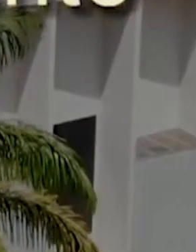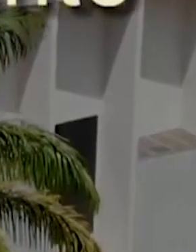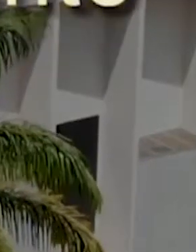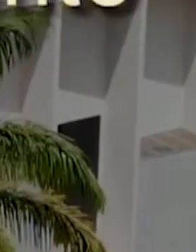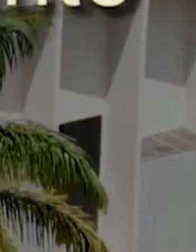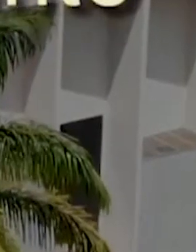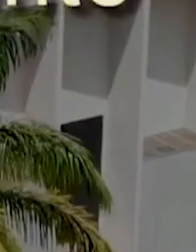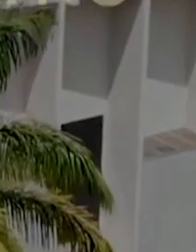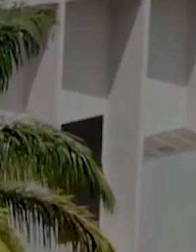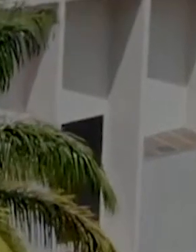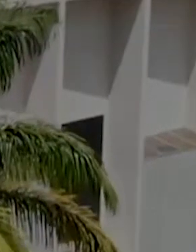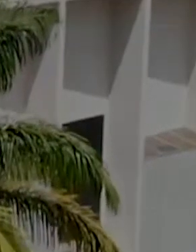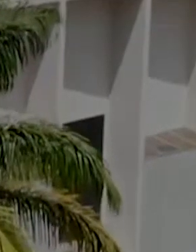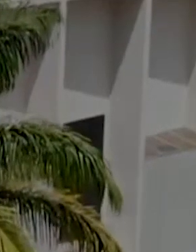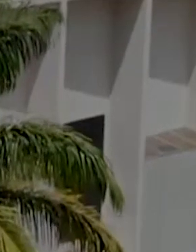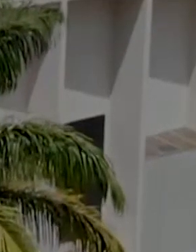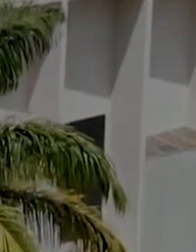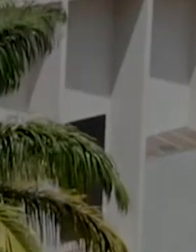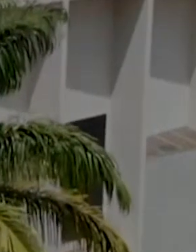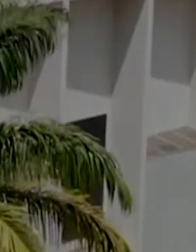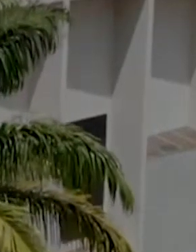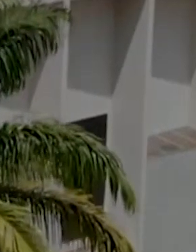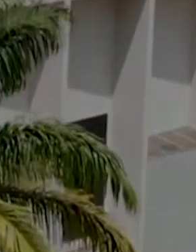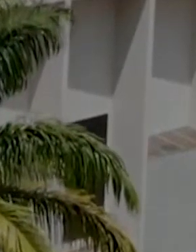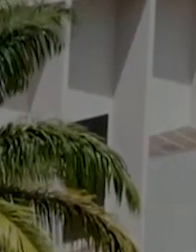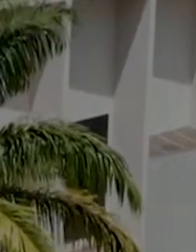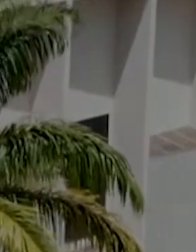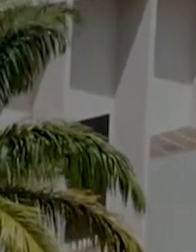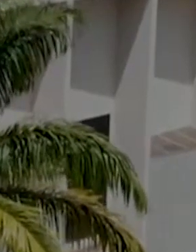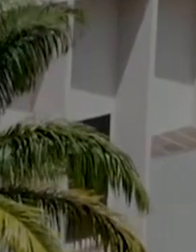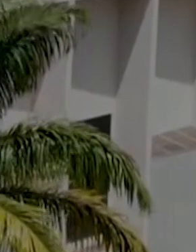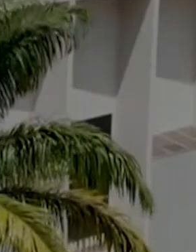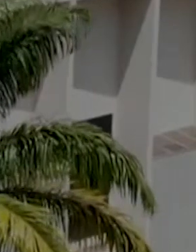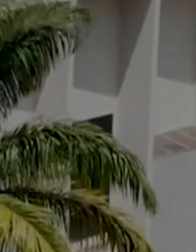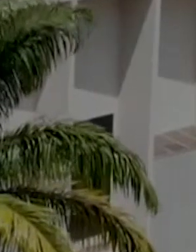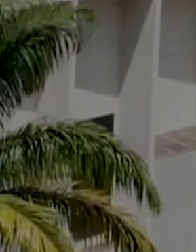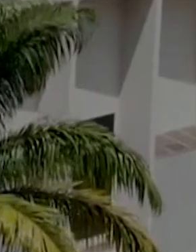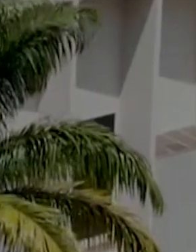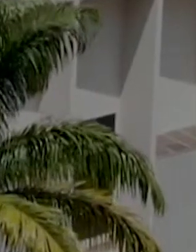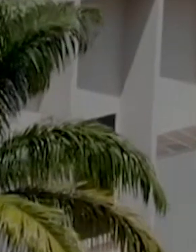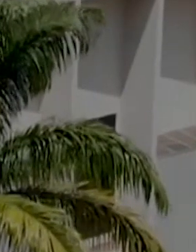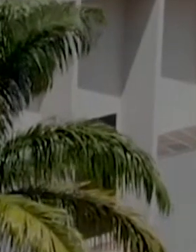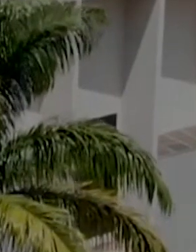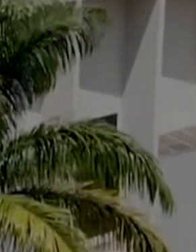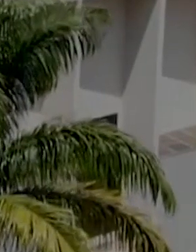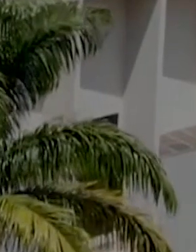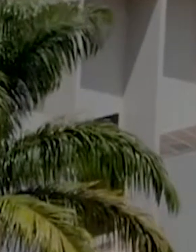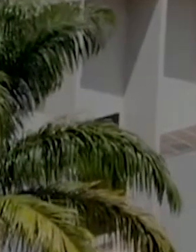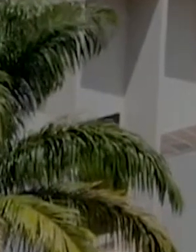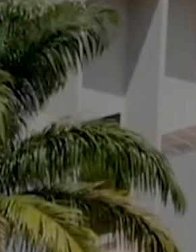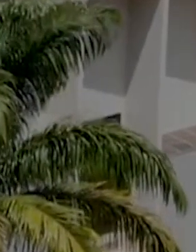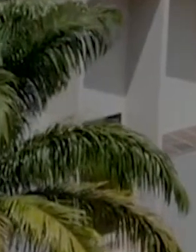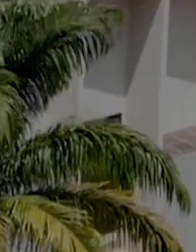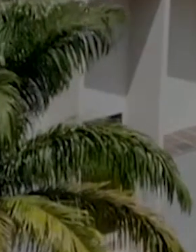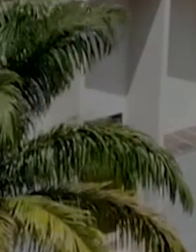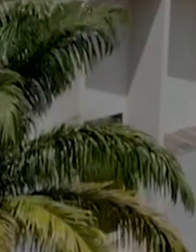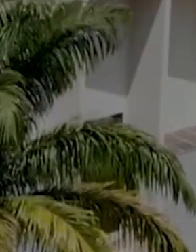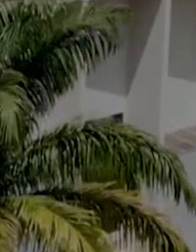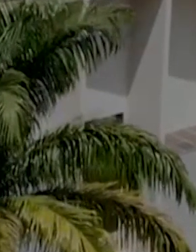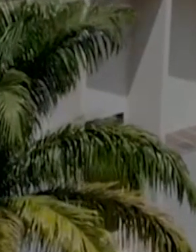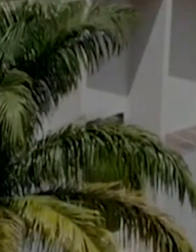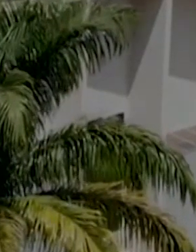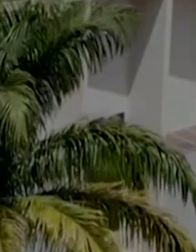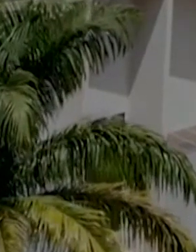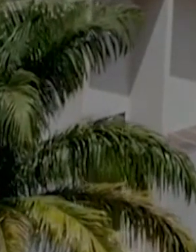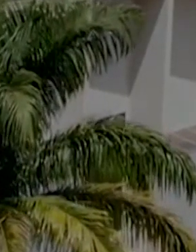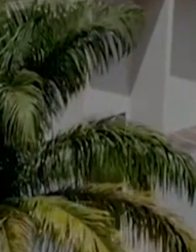ao Polivalente. O evento está aberto para toda a família participar e será um momento onde os pais estarão